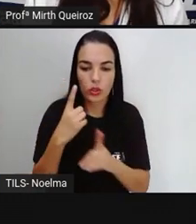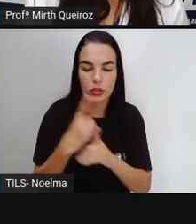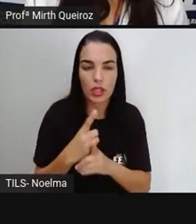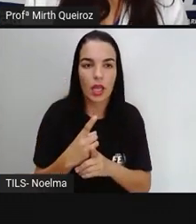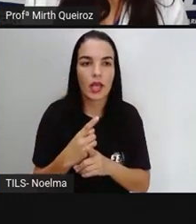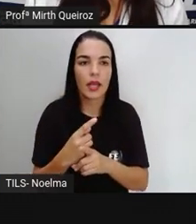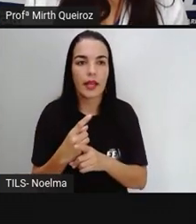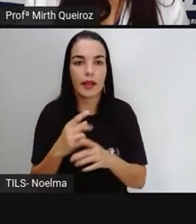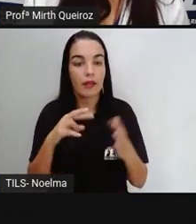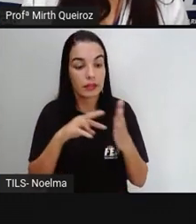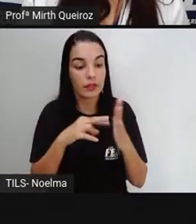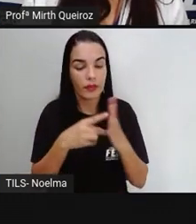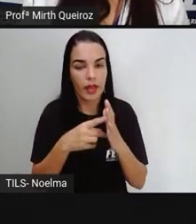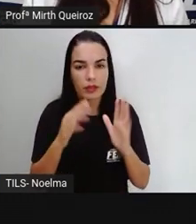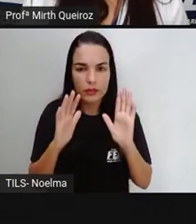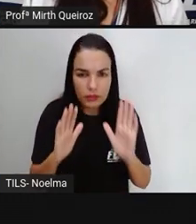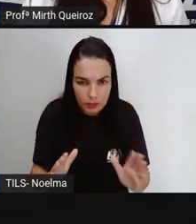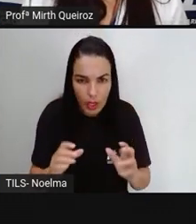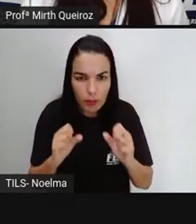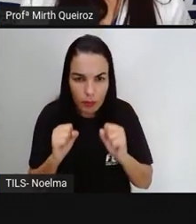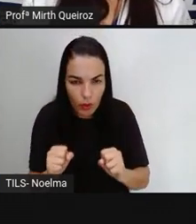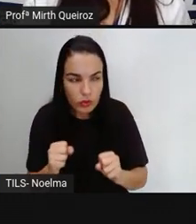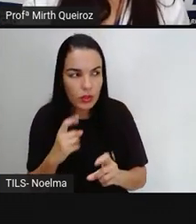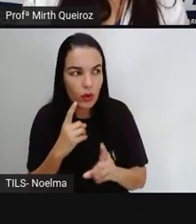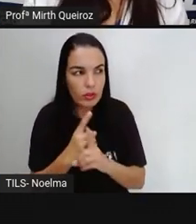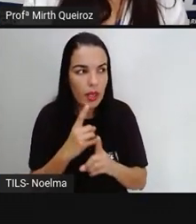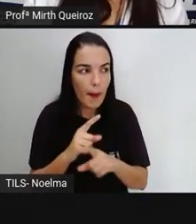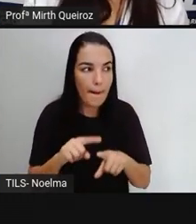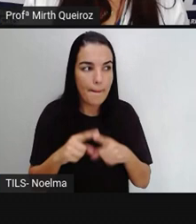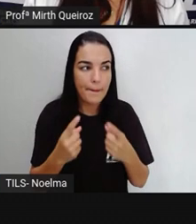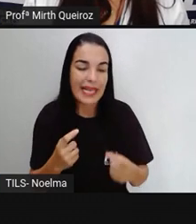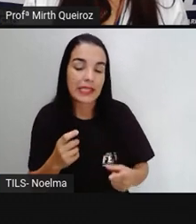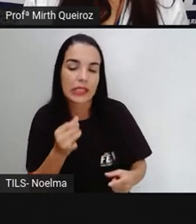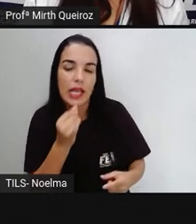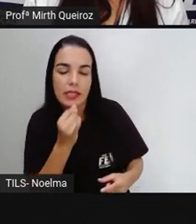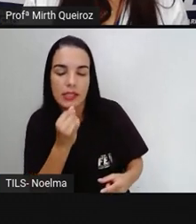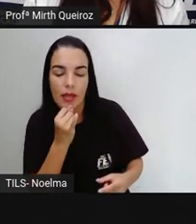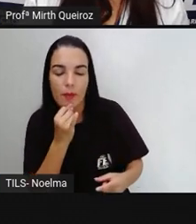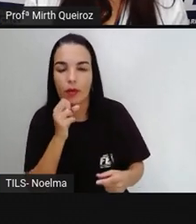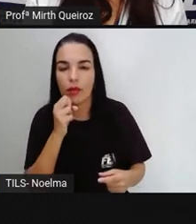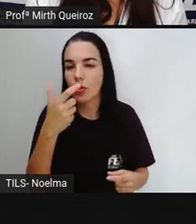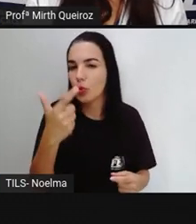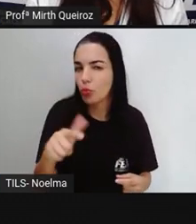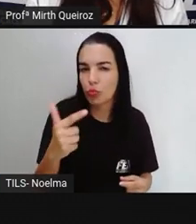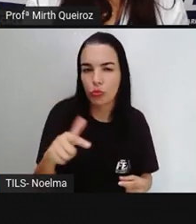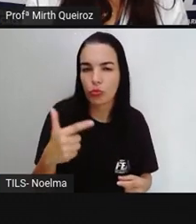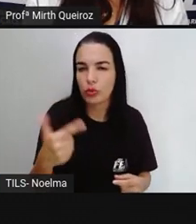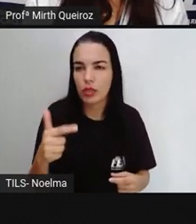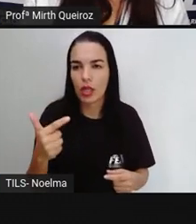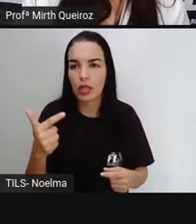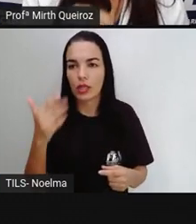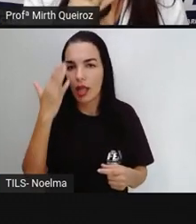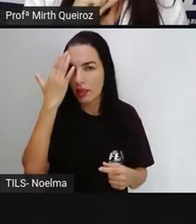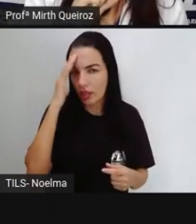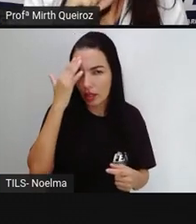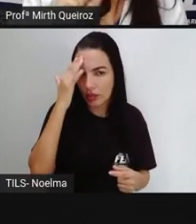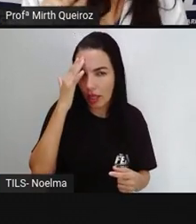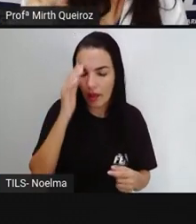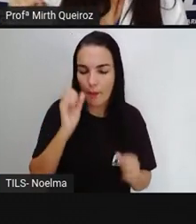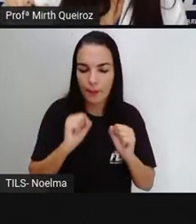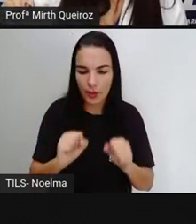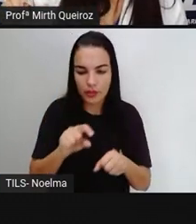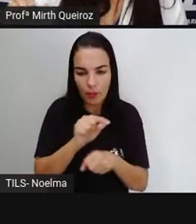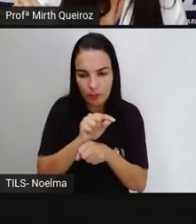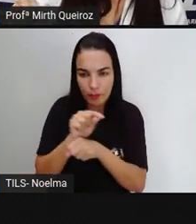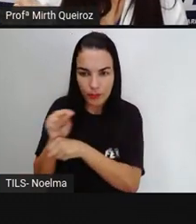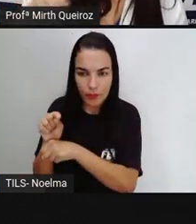significado daquela palavra. Mas caso dentro daquele contexto você não conseguiu entender, grife lá